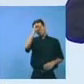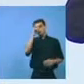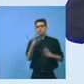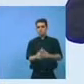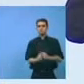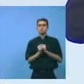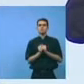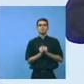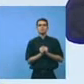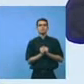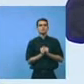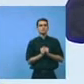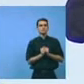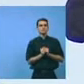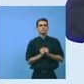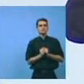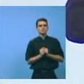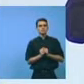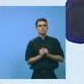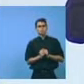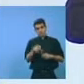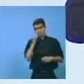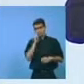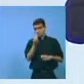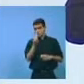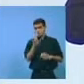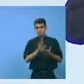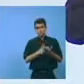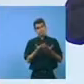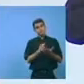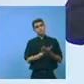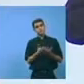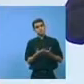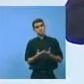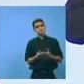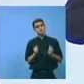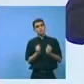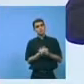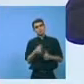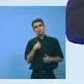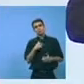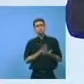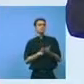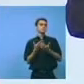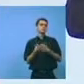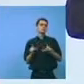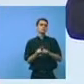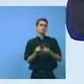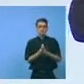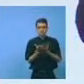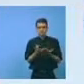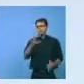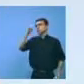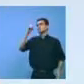recebestes, ouvistes e observastes em mim, Paulo, isso praticai, e o Deus